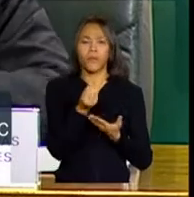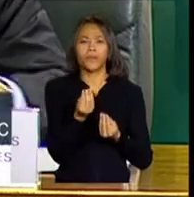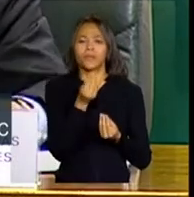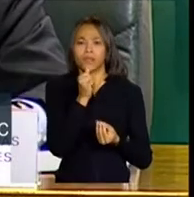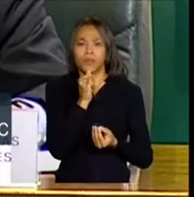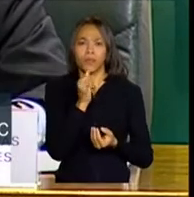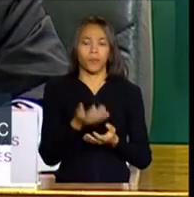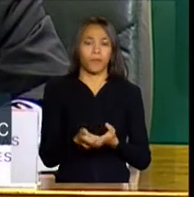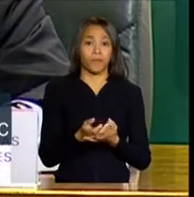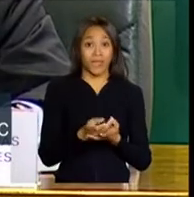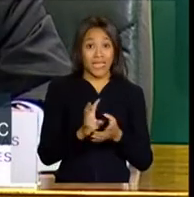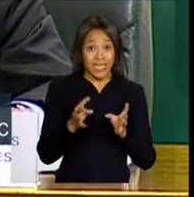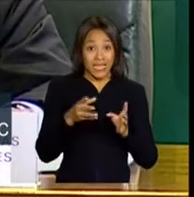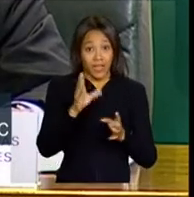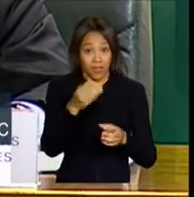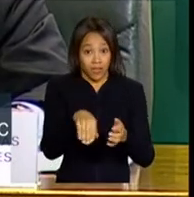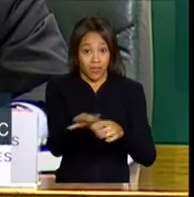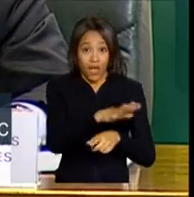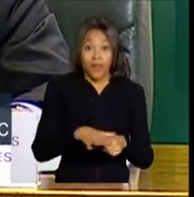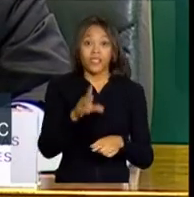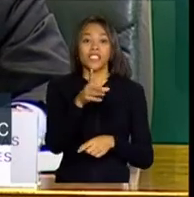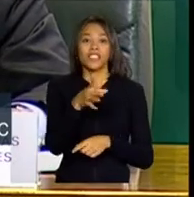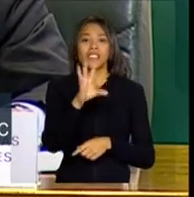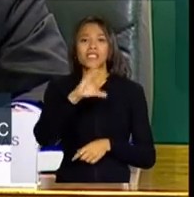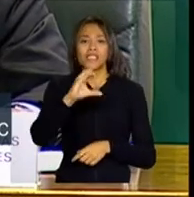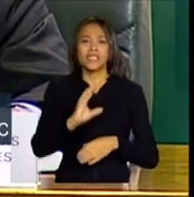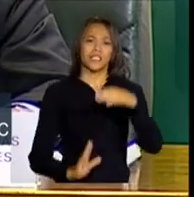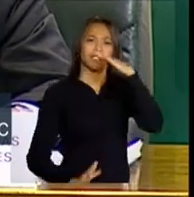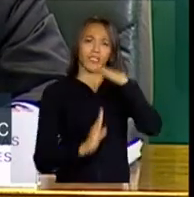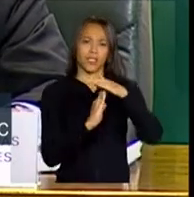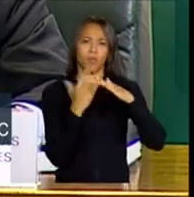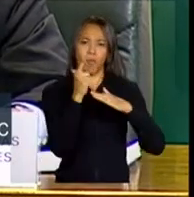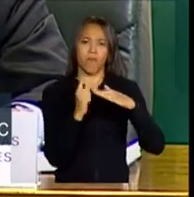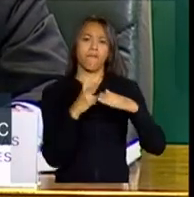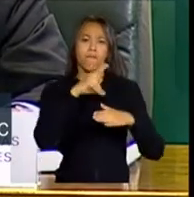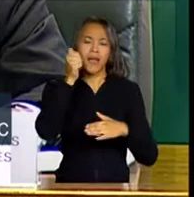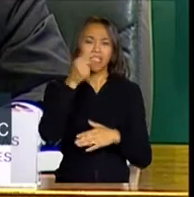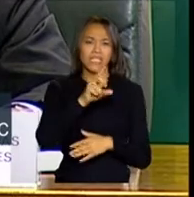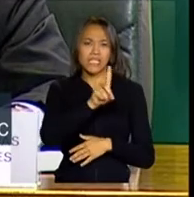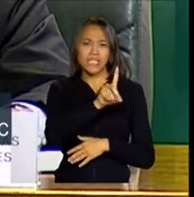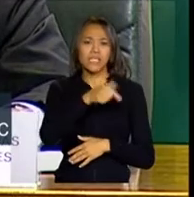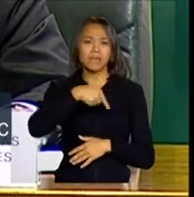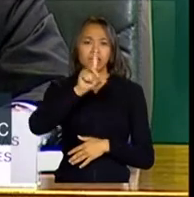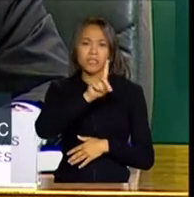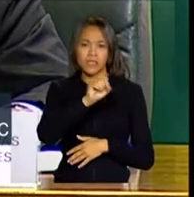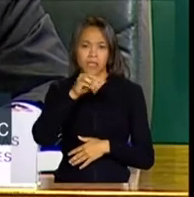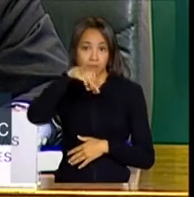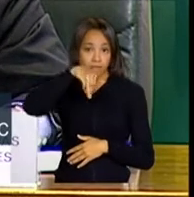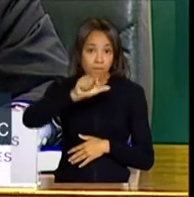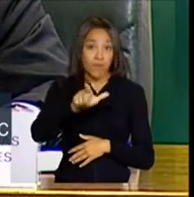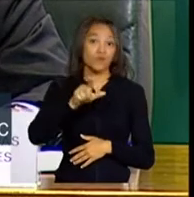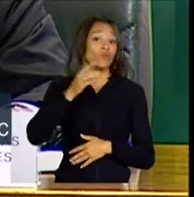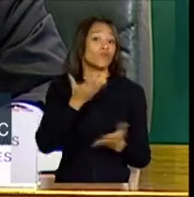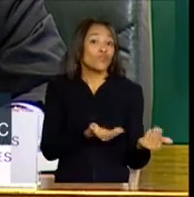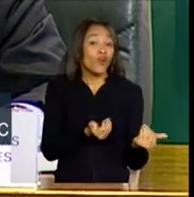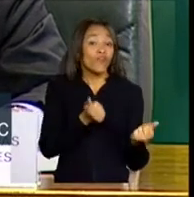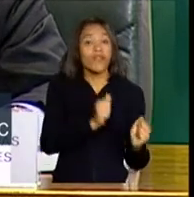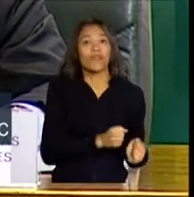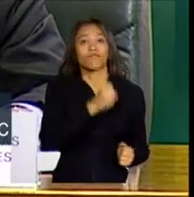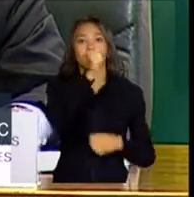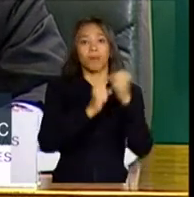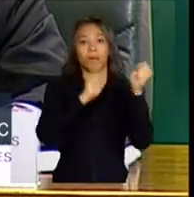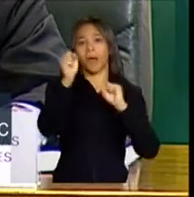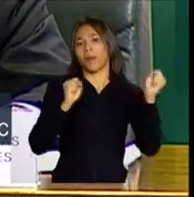implementação do programa Ciências sem Fronteiras que pretende levar 100 mil jovens brasileiros estudar nas melhores universidades do mundo